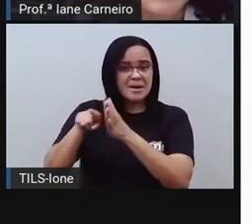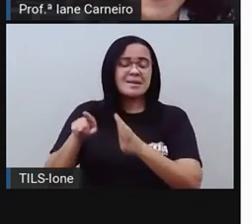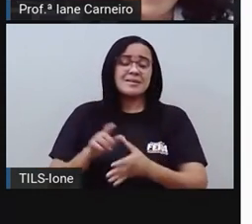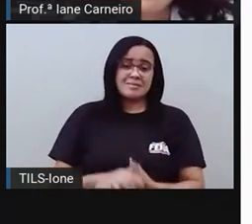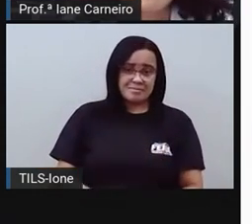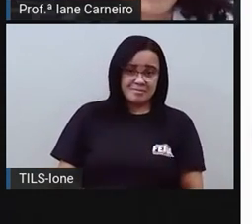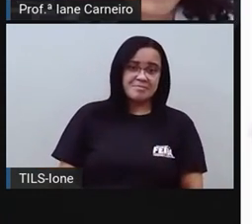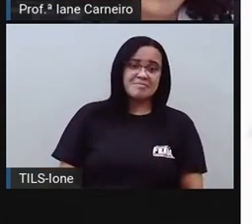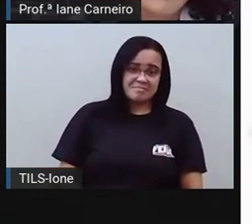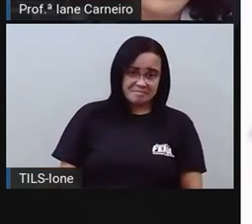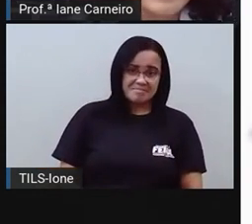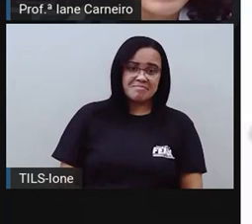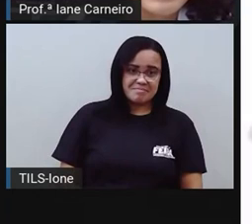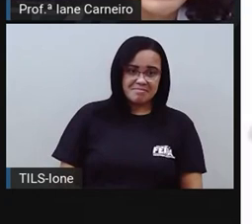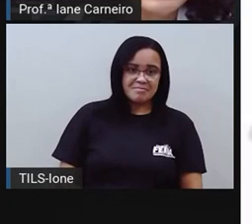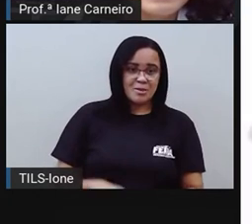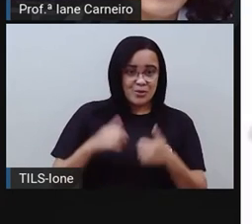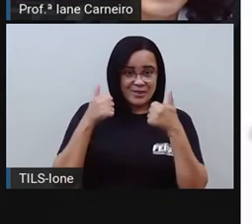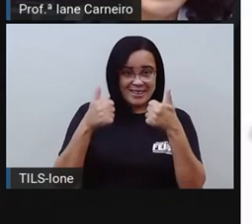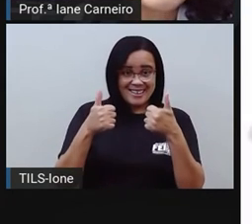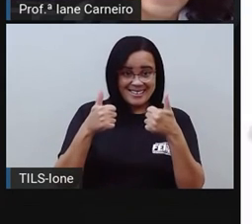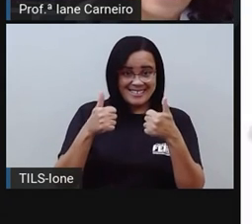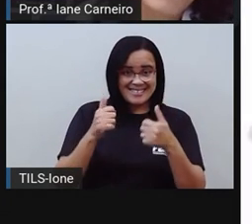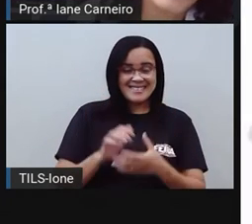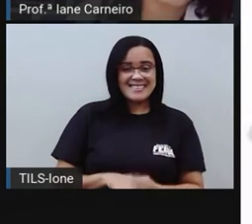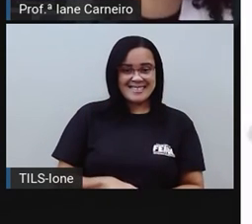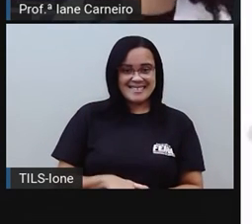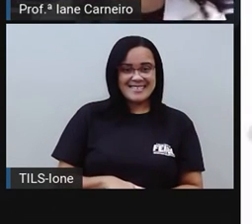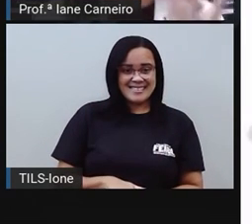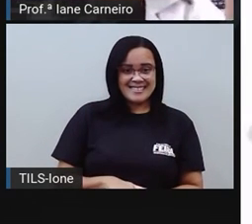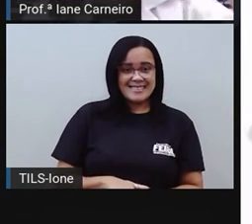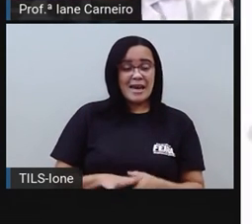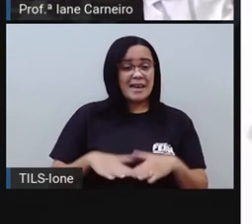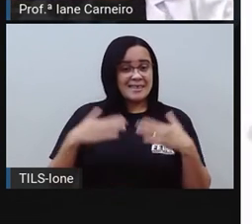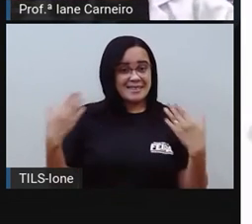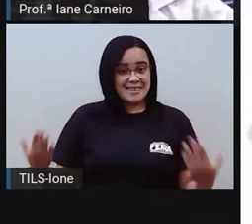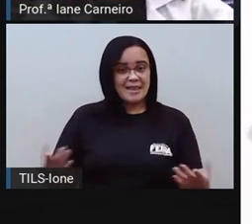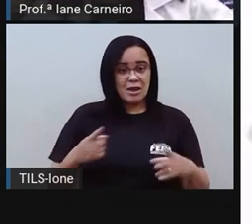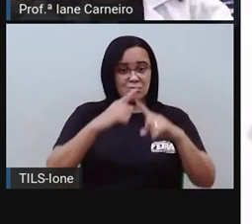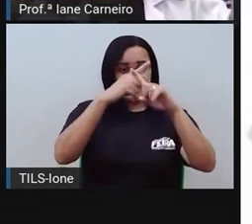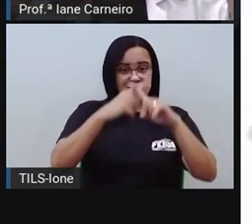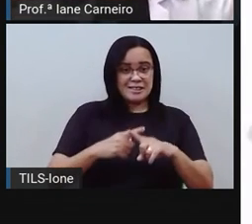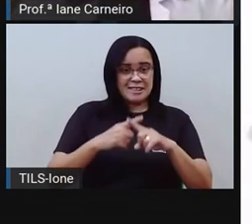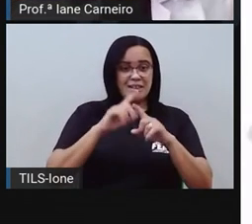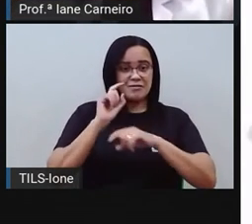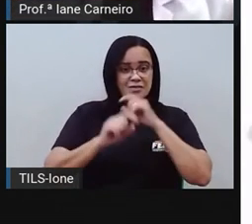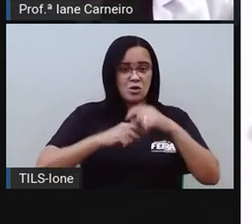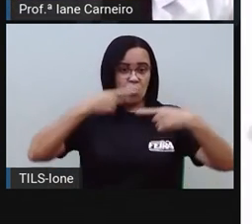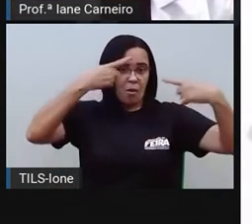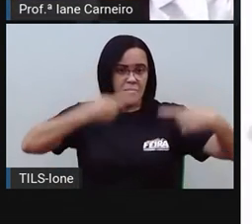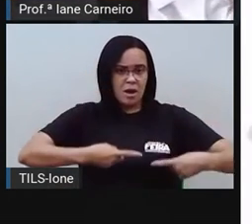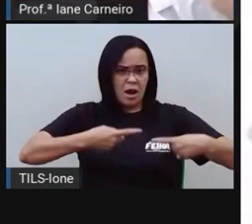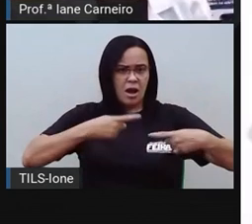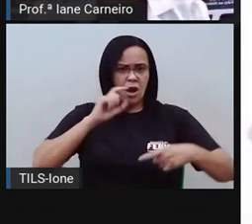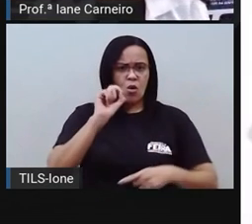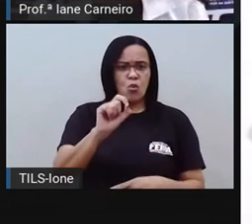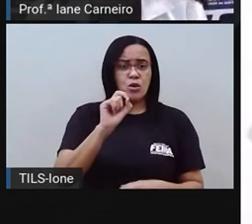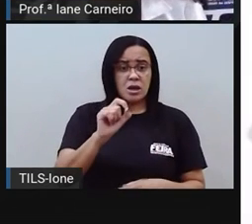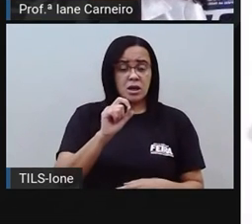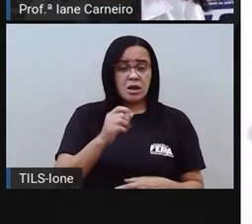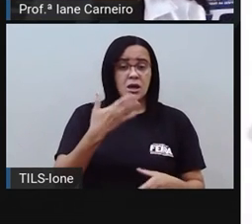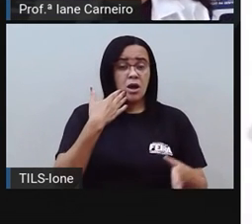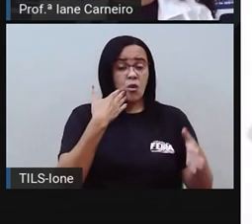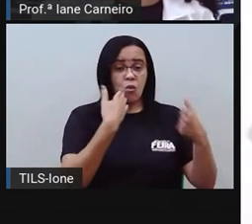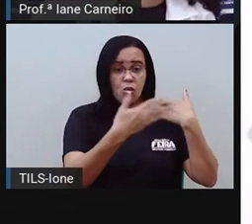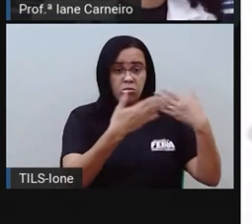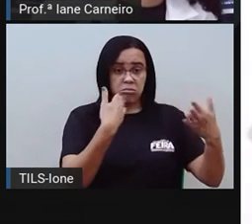papai, eu não entendi isso, tá bom? Então, que tal, né? O desafio que a prova vai lançar para vocês. Que tal